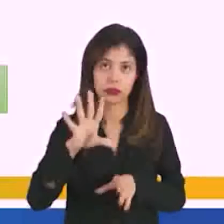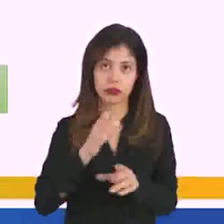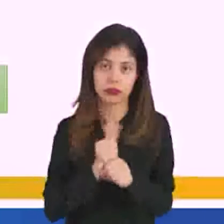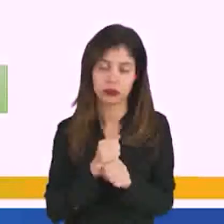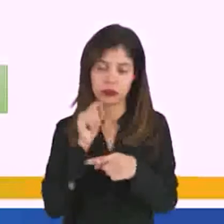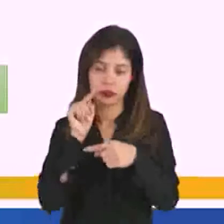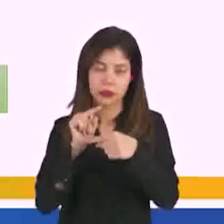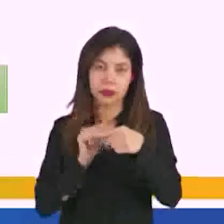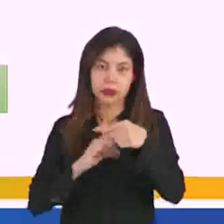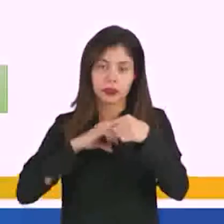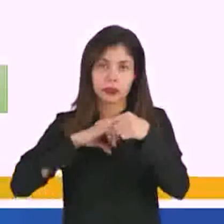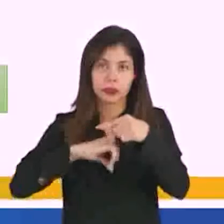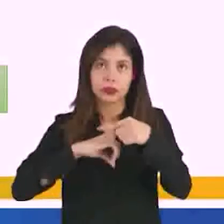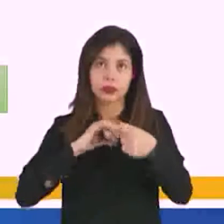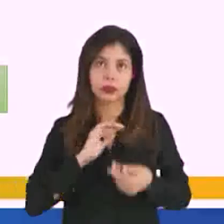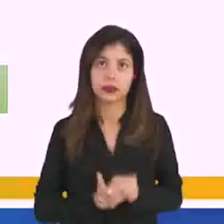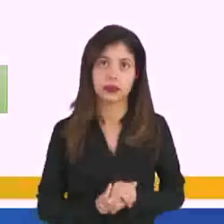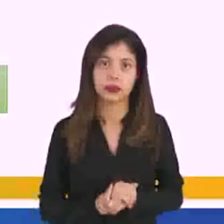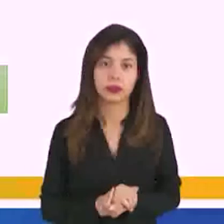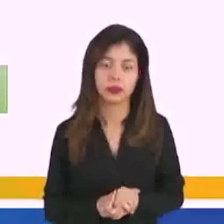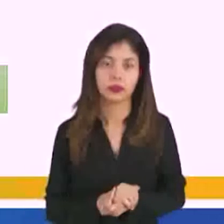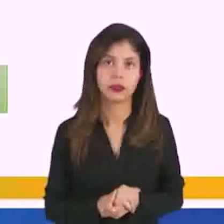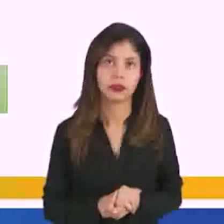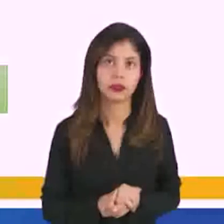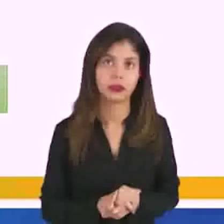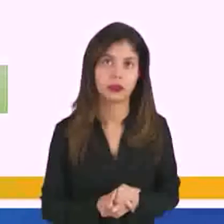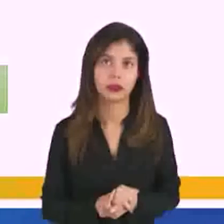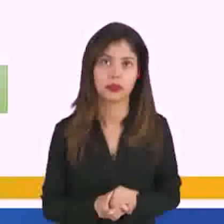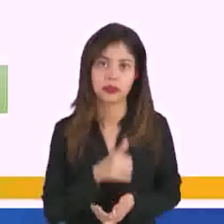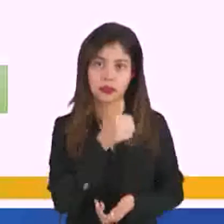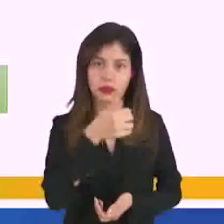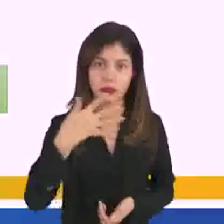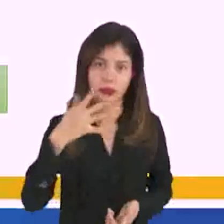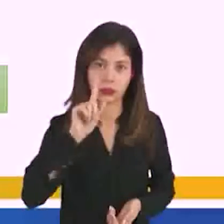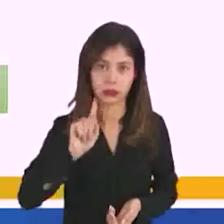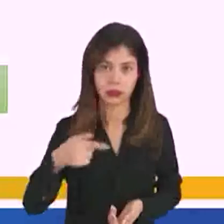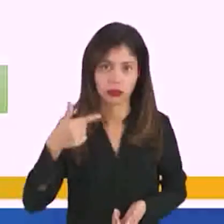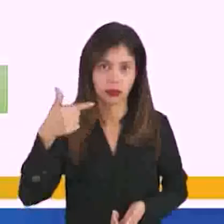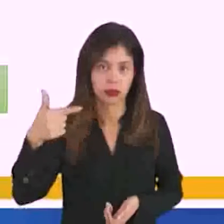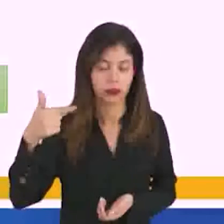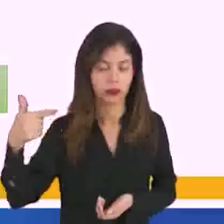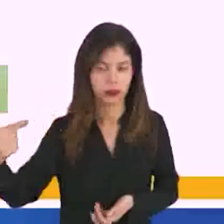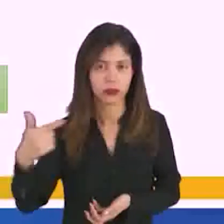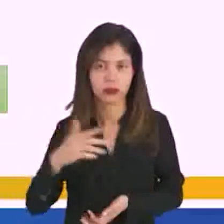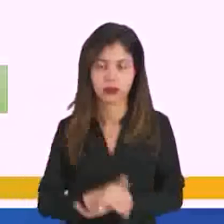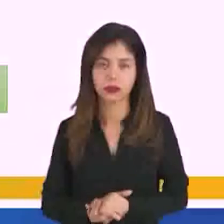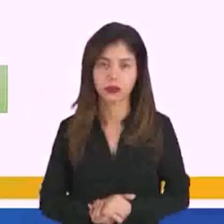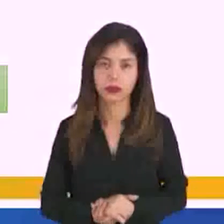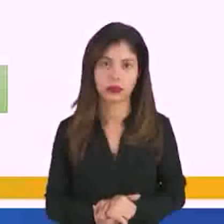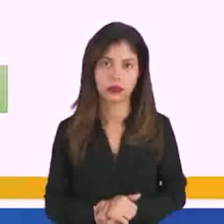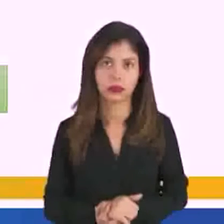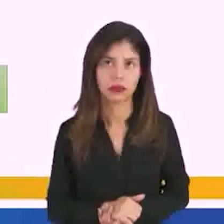somatório, e dividindo 128 para 9, nós temos uma média aí de